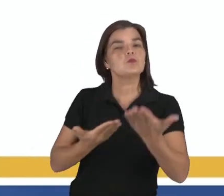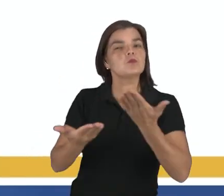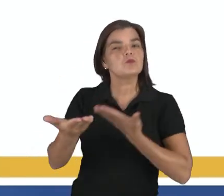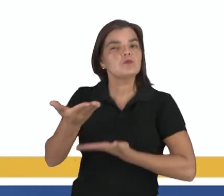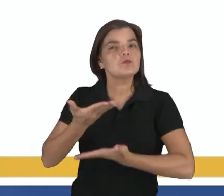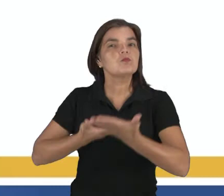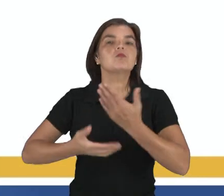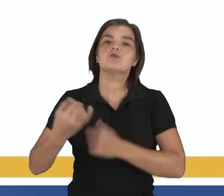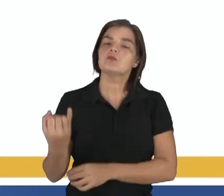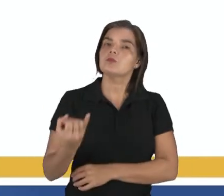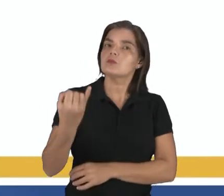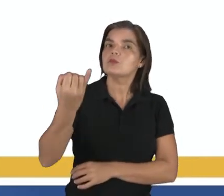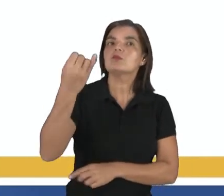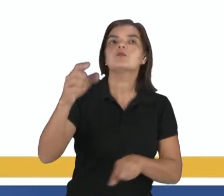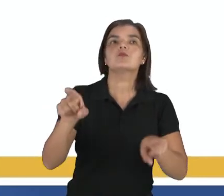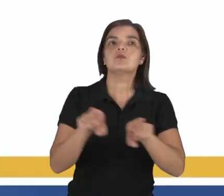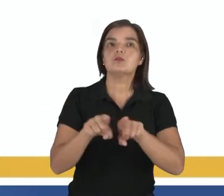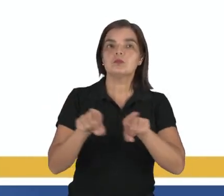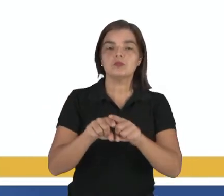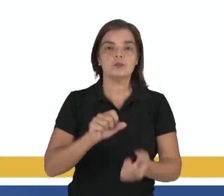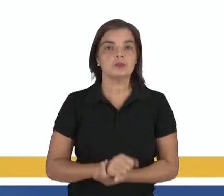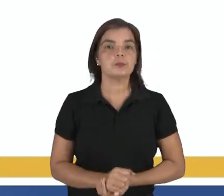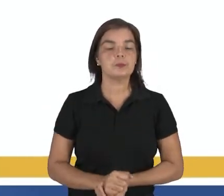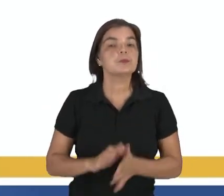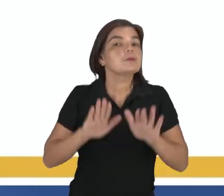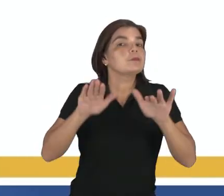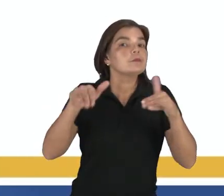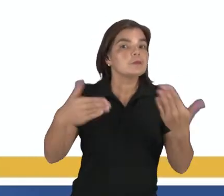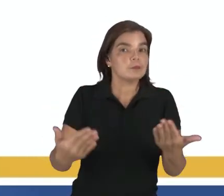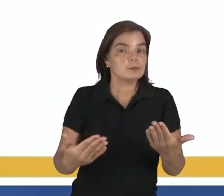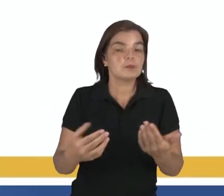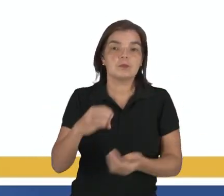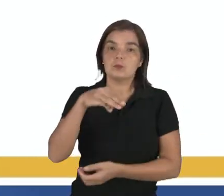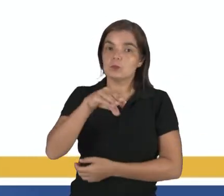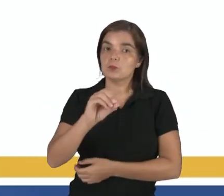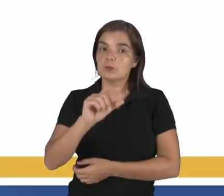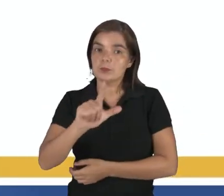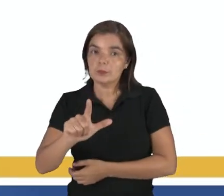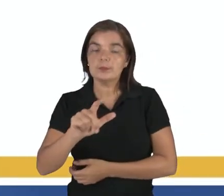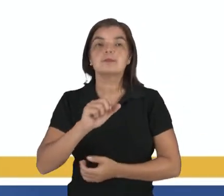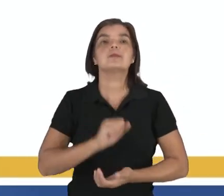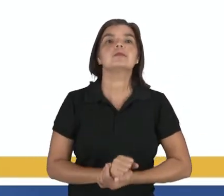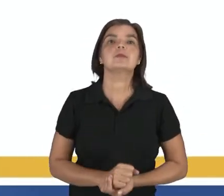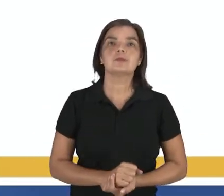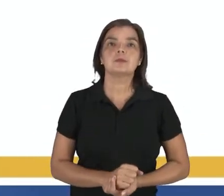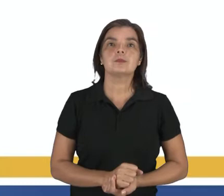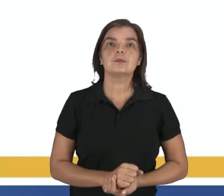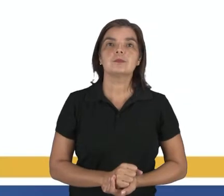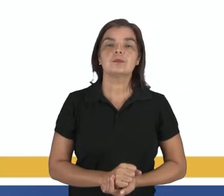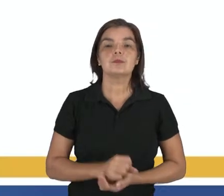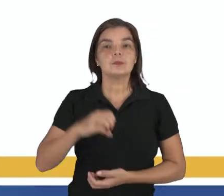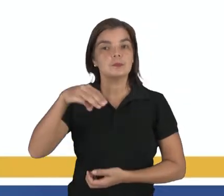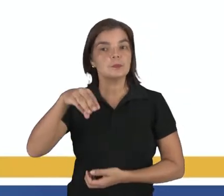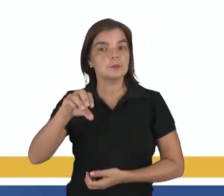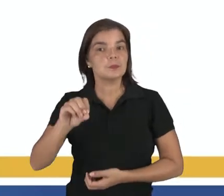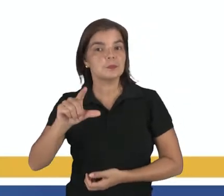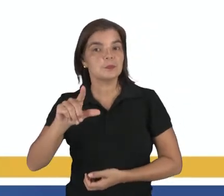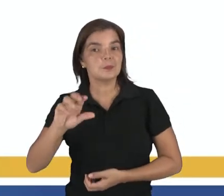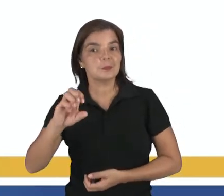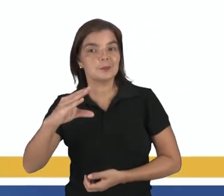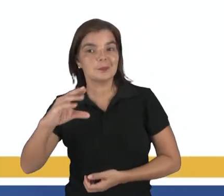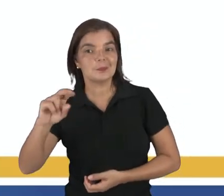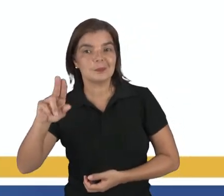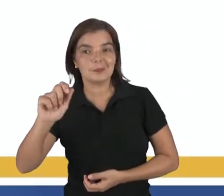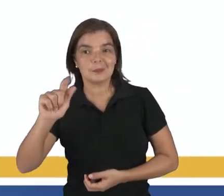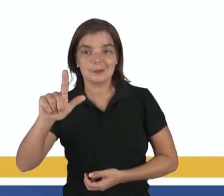relação mais importante da estequiometria. Então, qual é? É mol com moléculas ou átomos